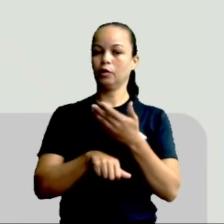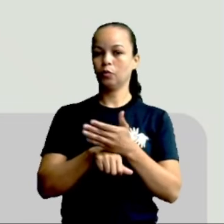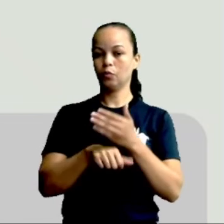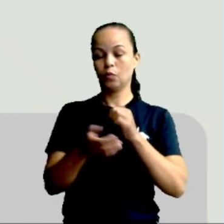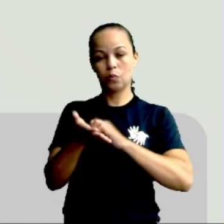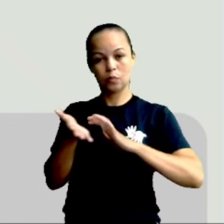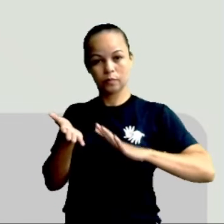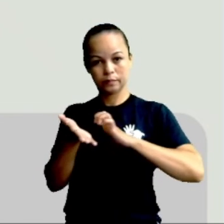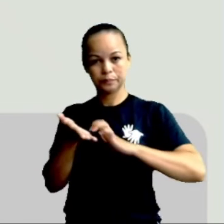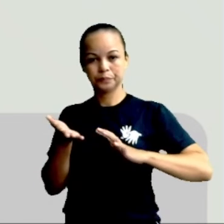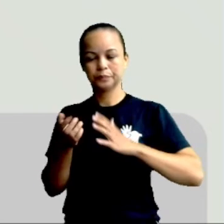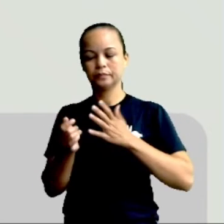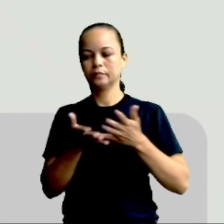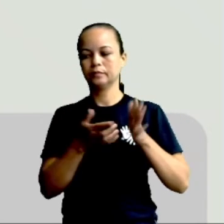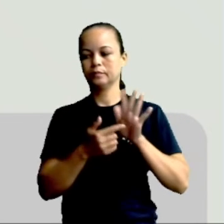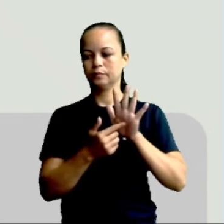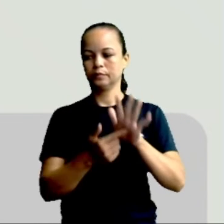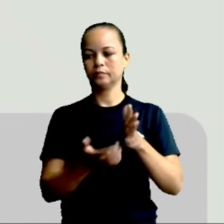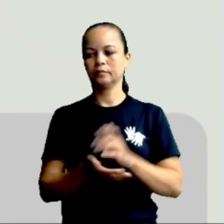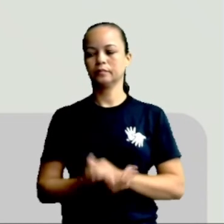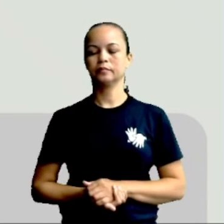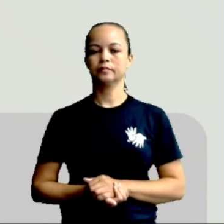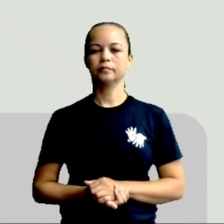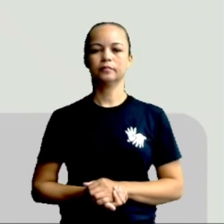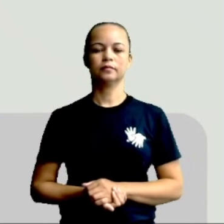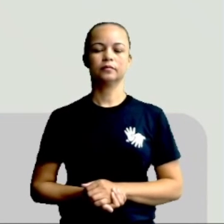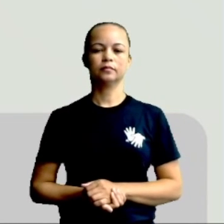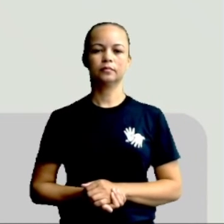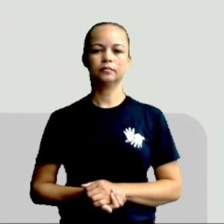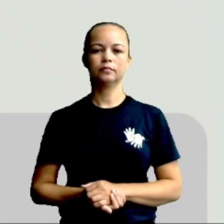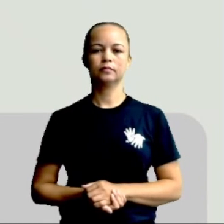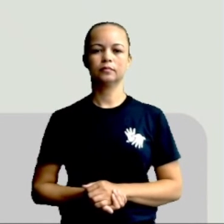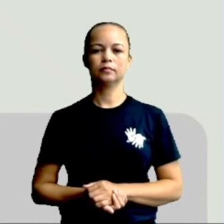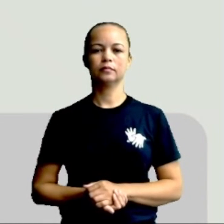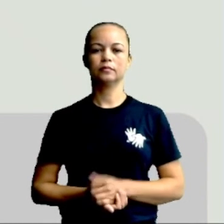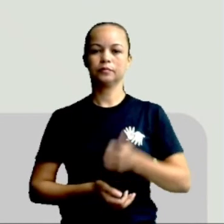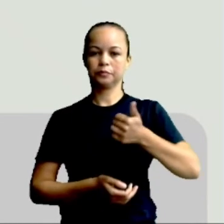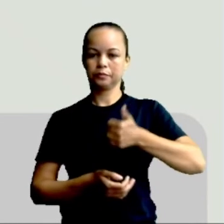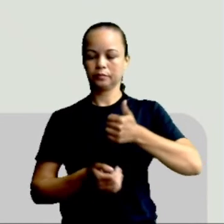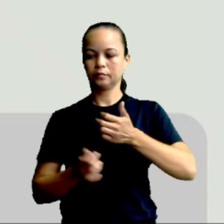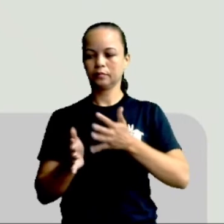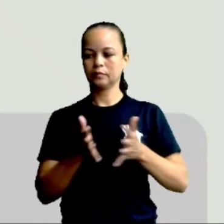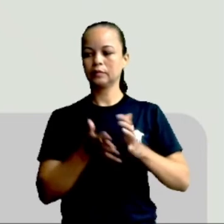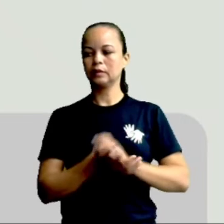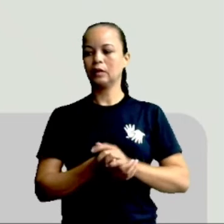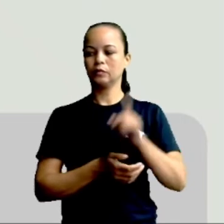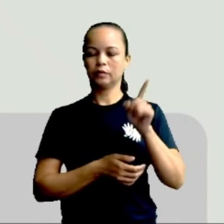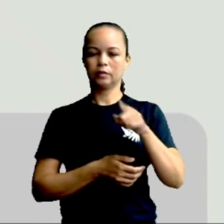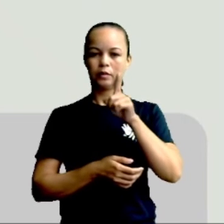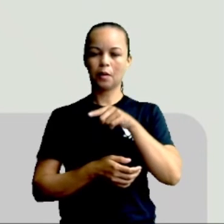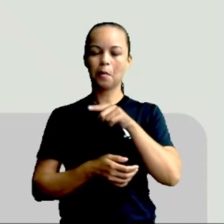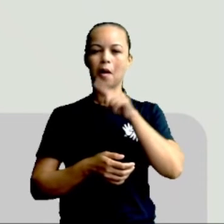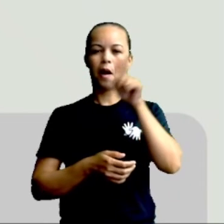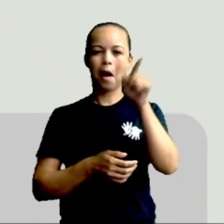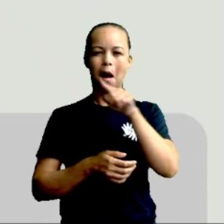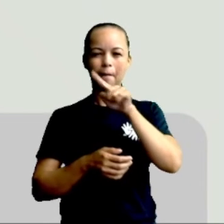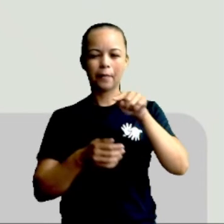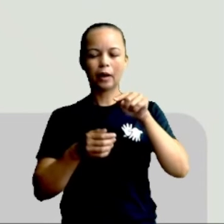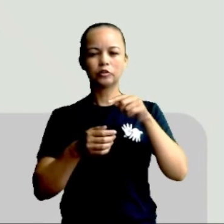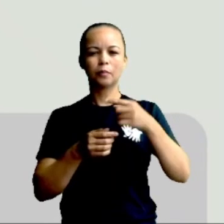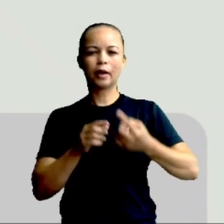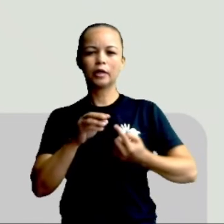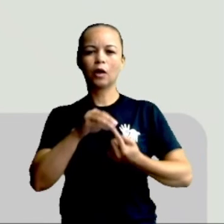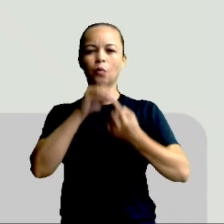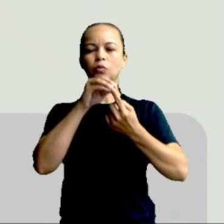tá? O primeiro é o seguinte: das alternativas abaixo, marque a opção que contém pelo